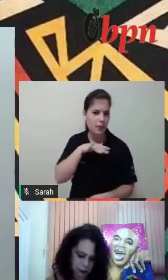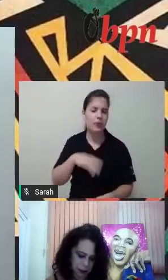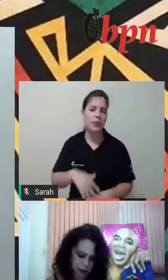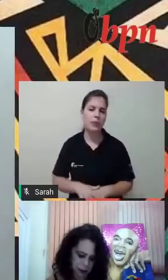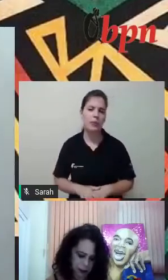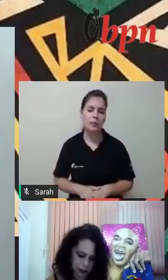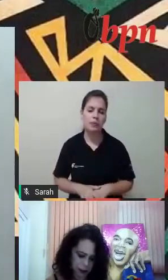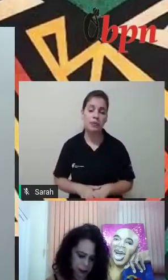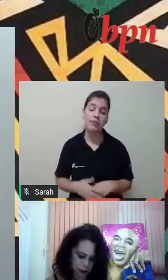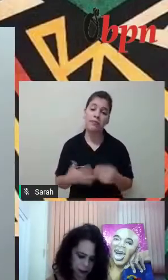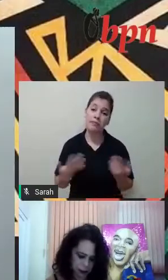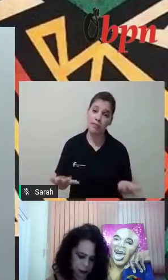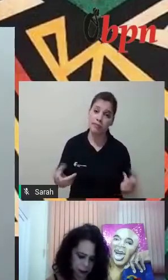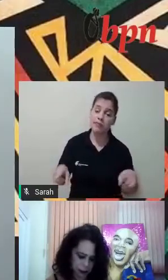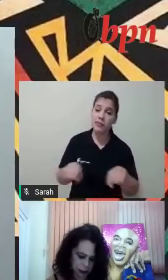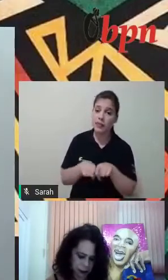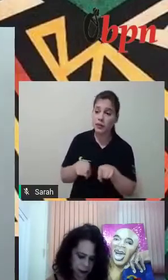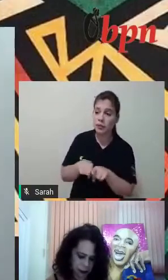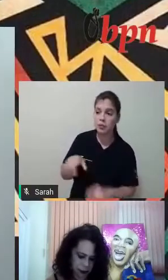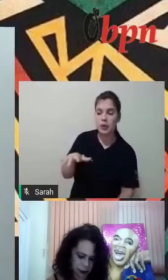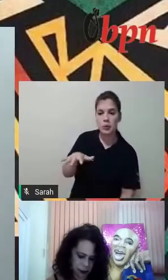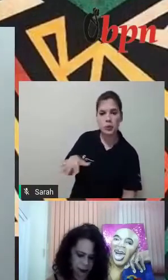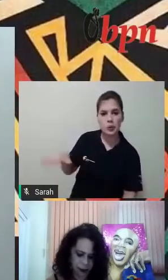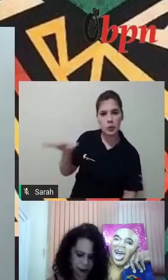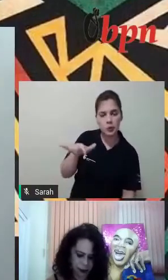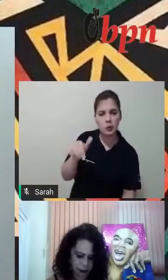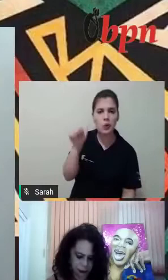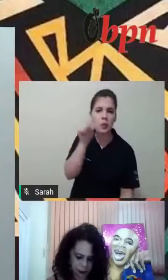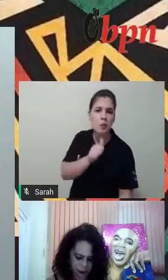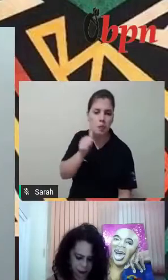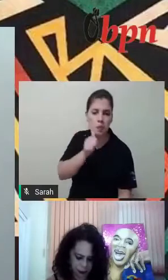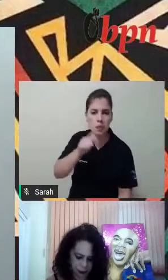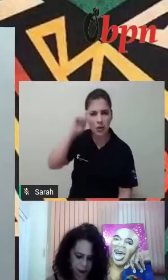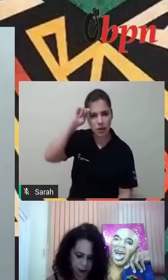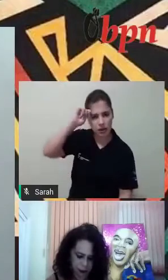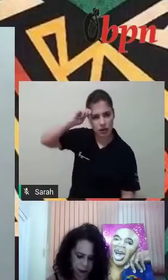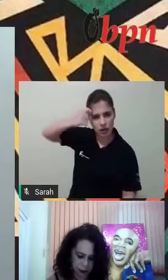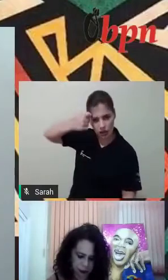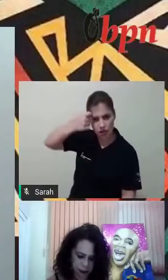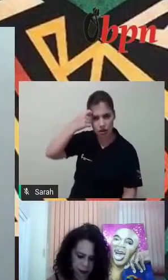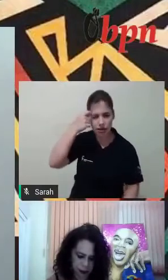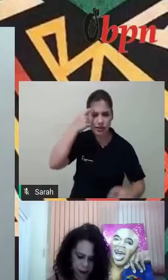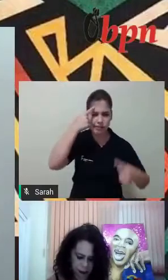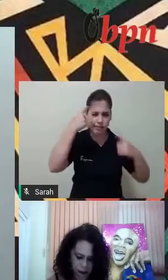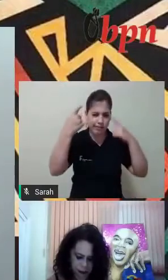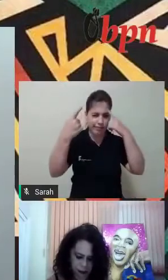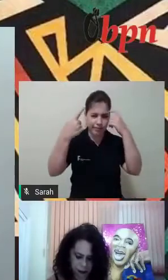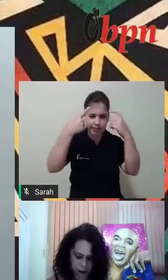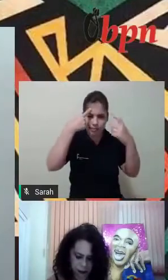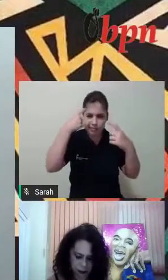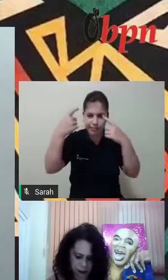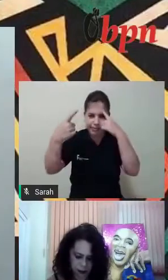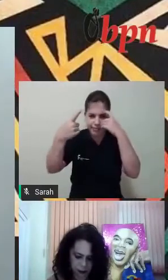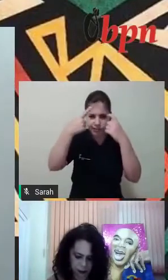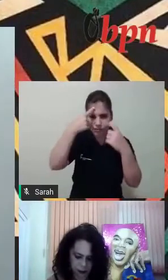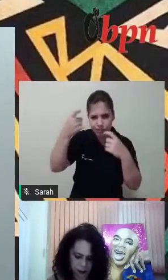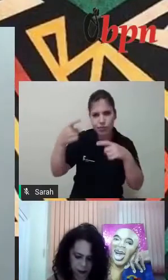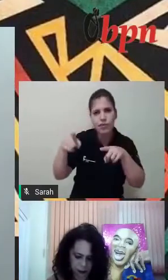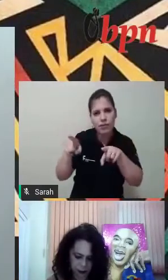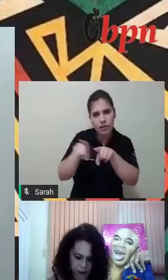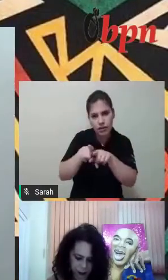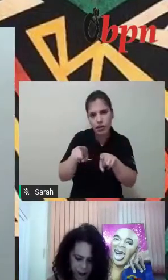engenhosidade, né, pelas mulheres, exercida pelas mulheres africanas e suas descendentes,